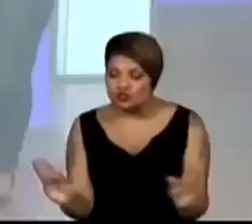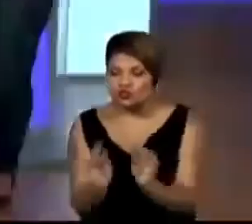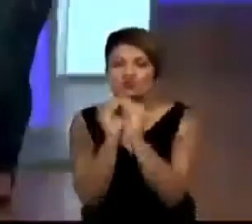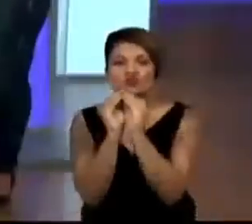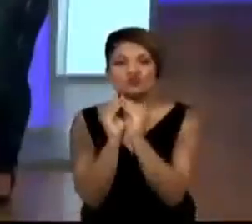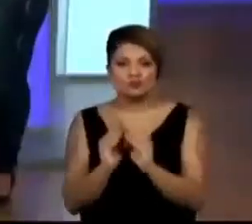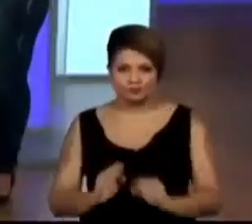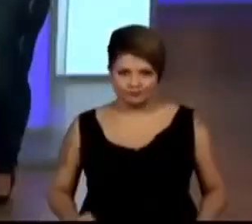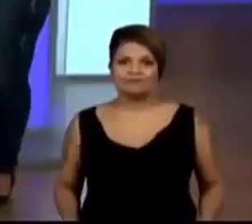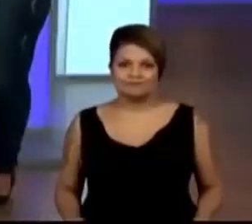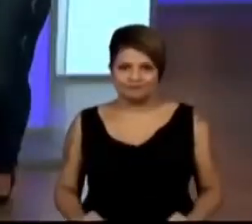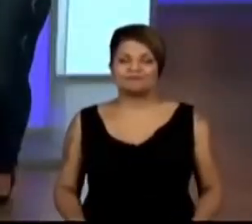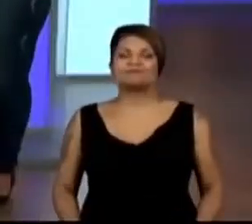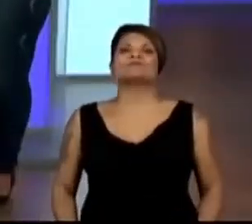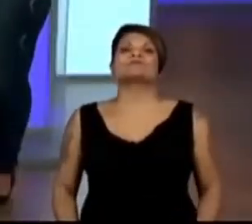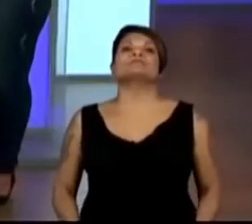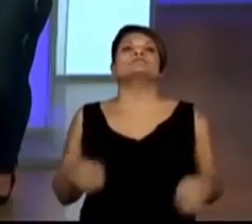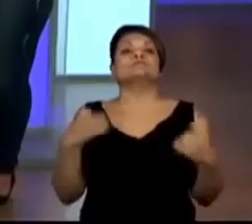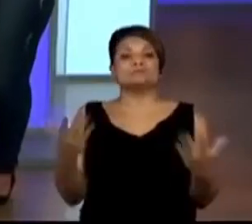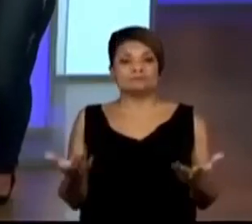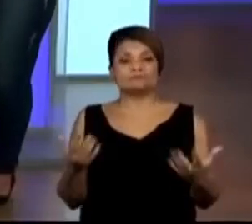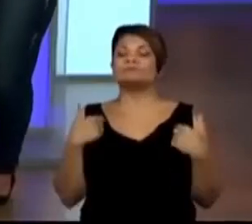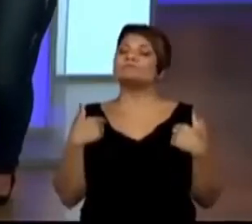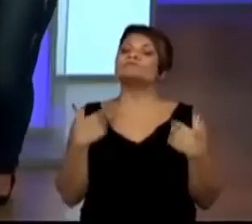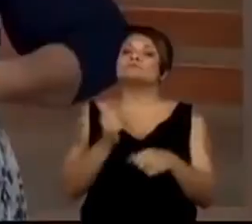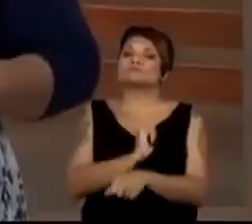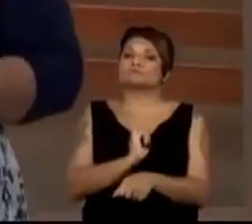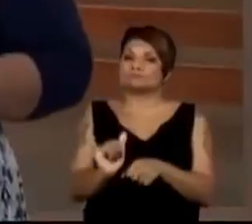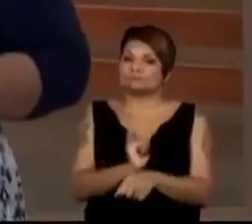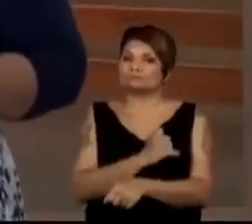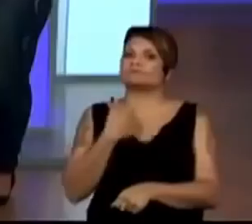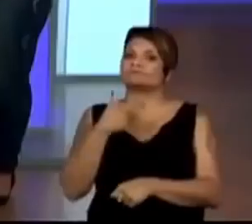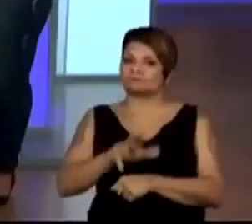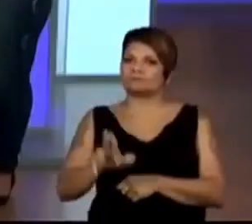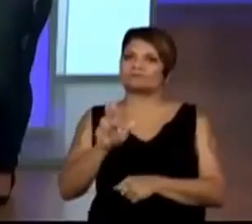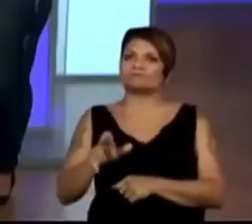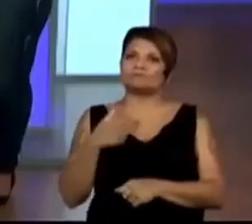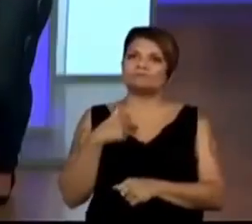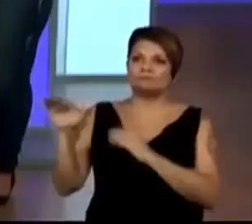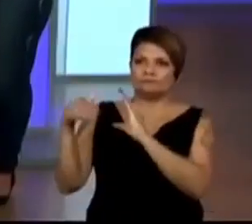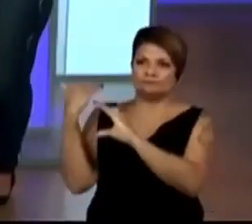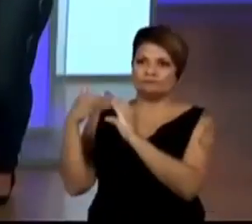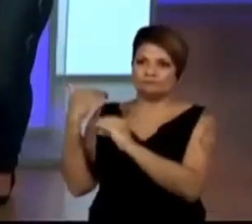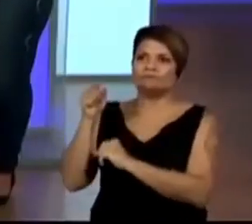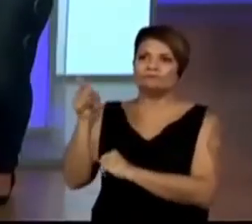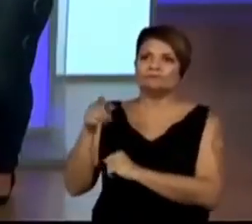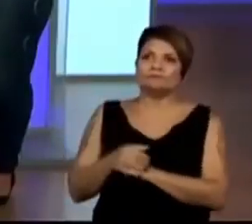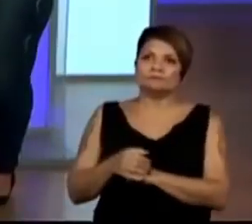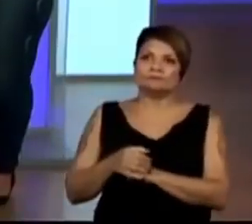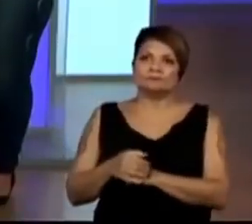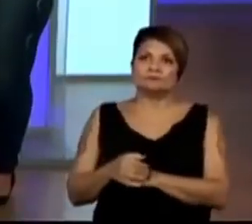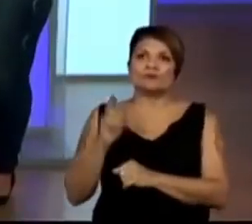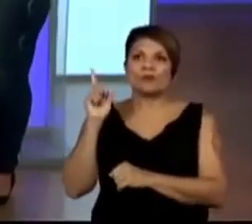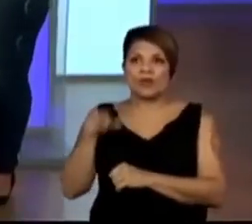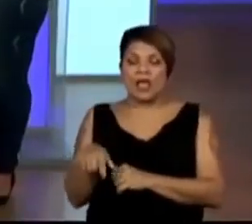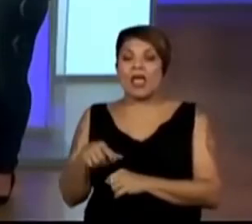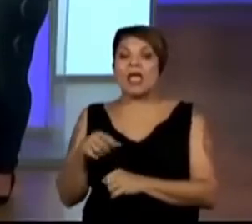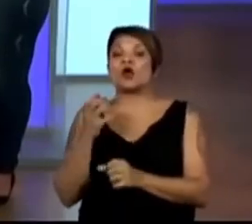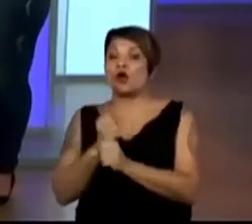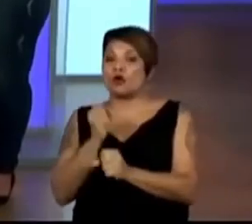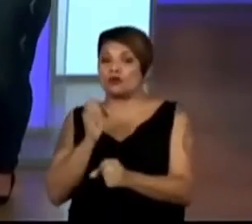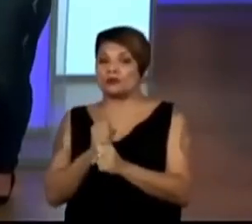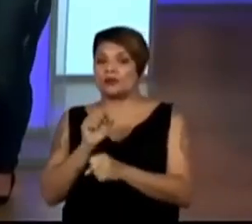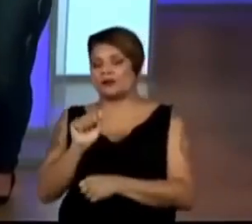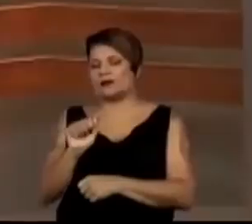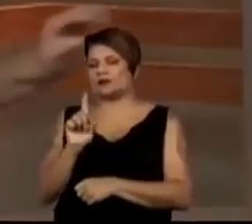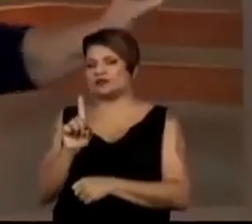é importante. Aí eu vou definir qual é a forma, qual a estratégia que eu vou usar. Eles já estão falando, professora, que você vai ter que fazer uma operação de